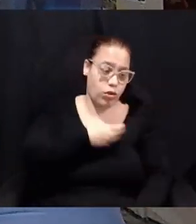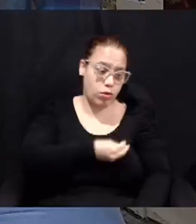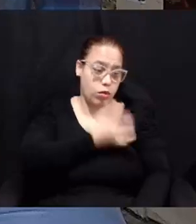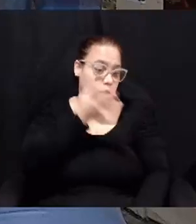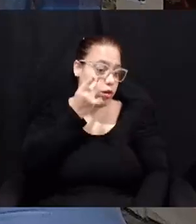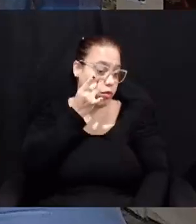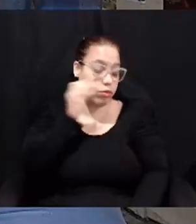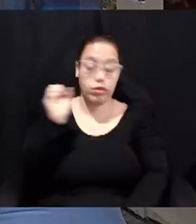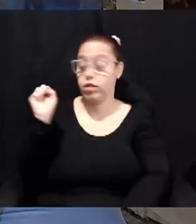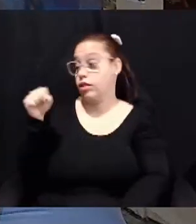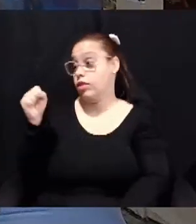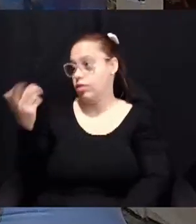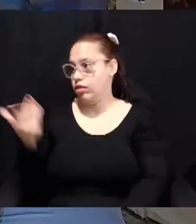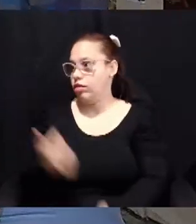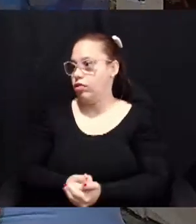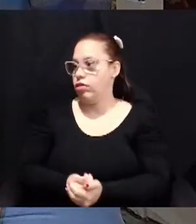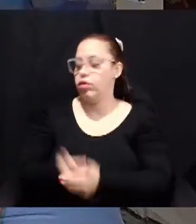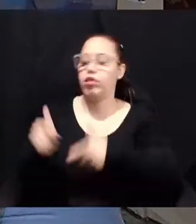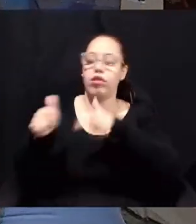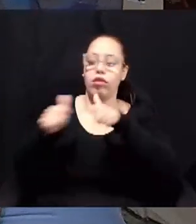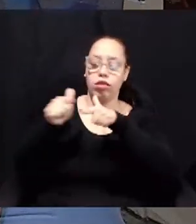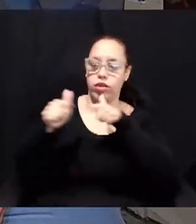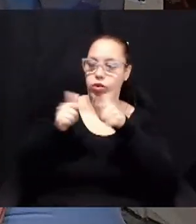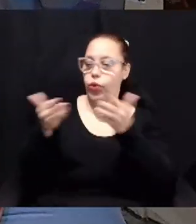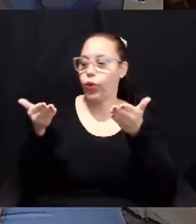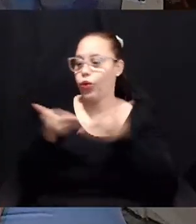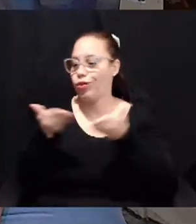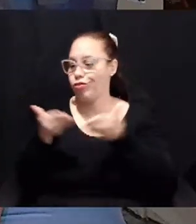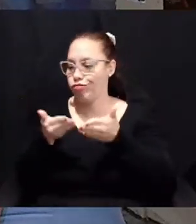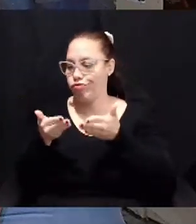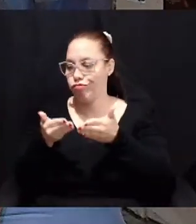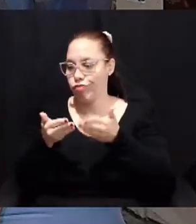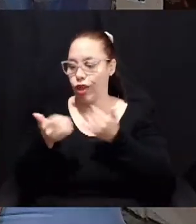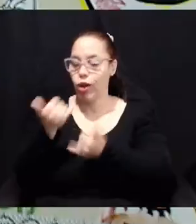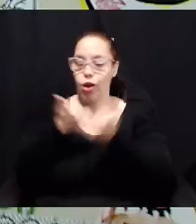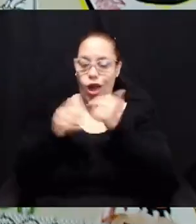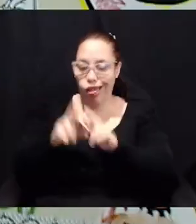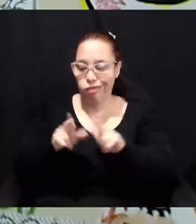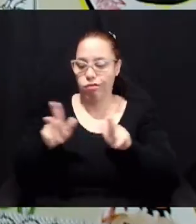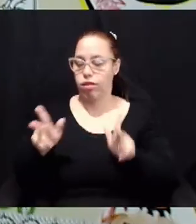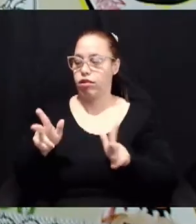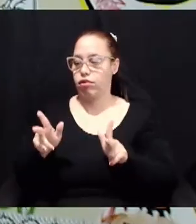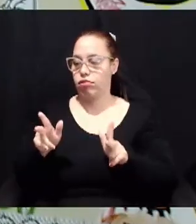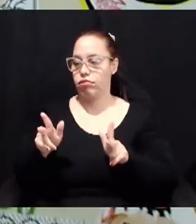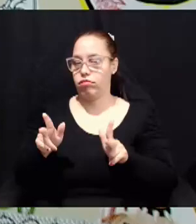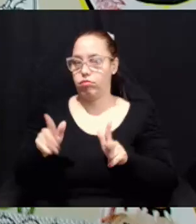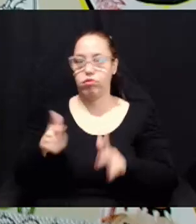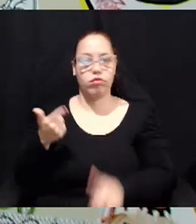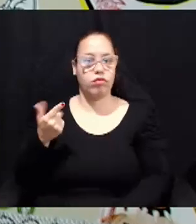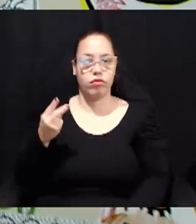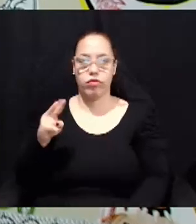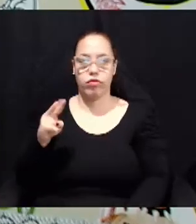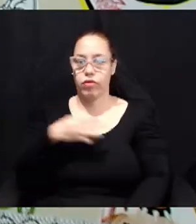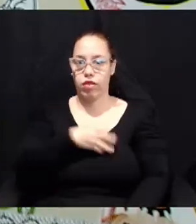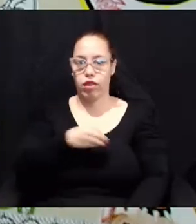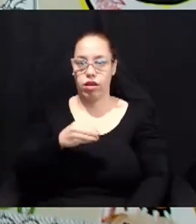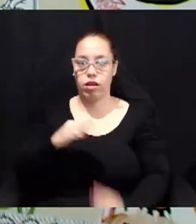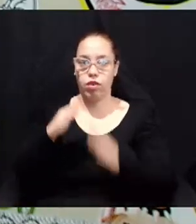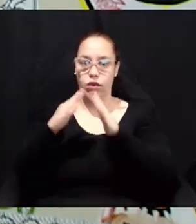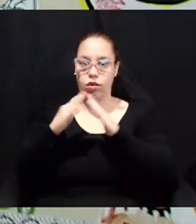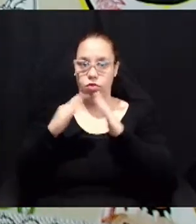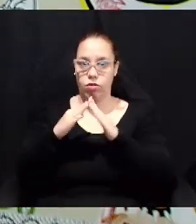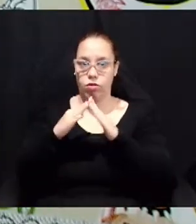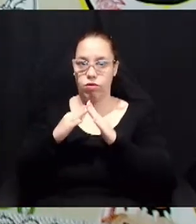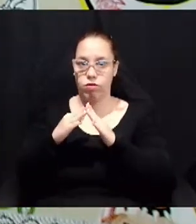estivesse trabalhando hoje ainda com brinquedos, eu não veria meu filho mesmo morando na mesma casa que ele. Que eu